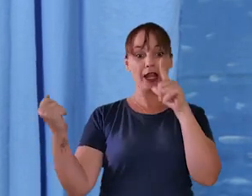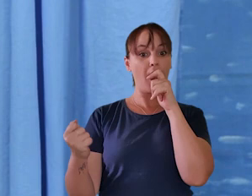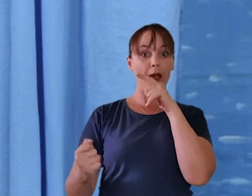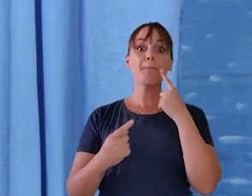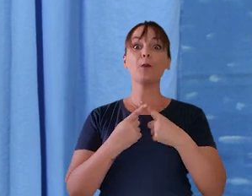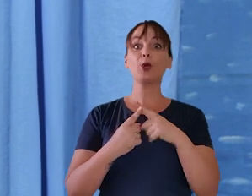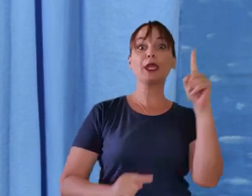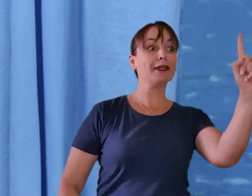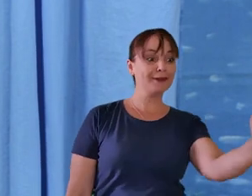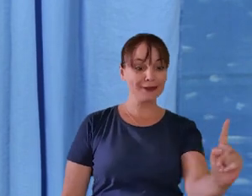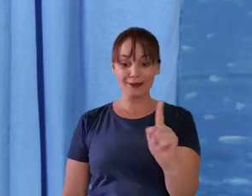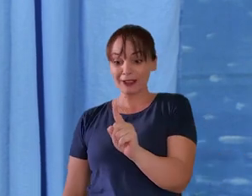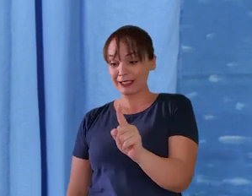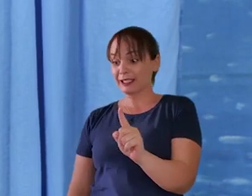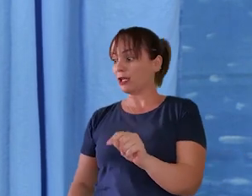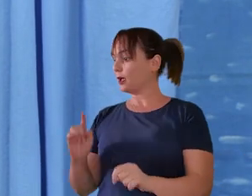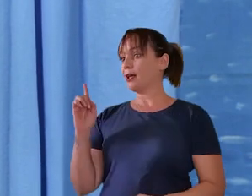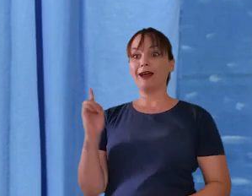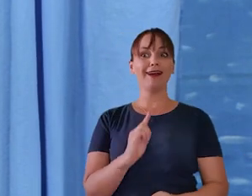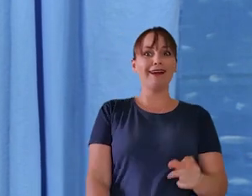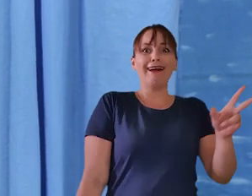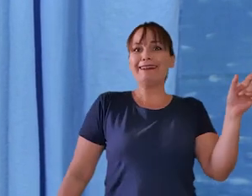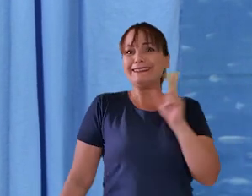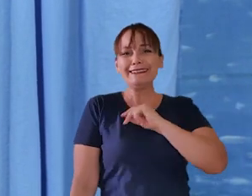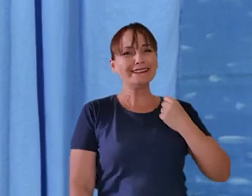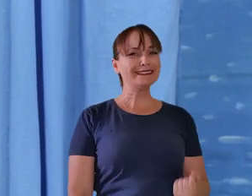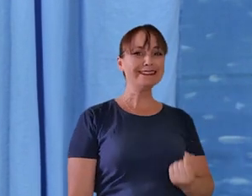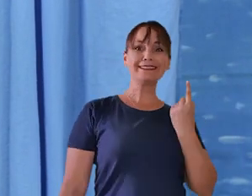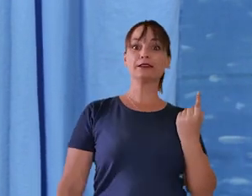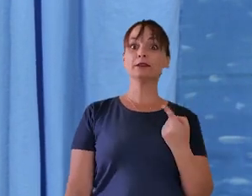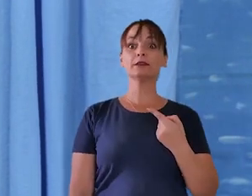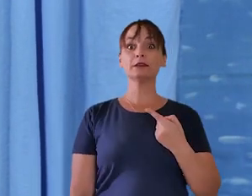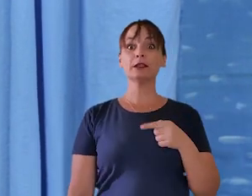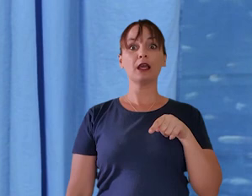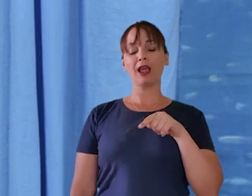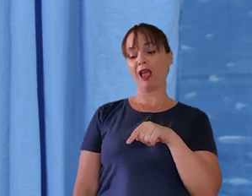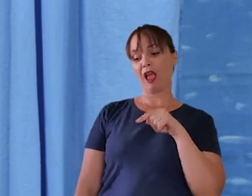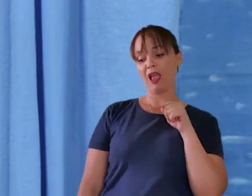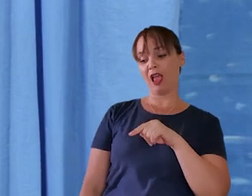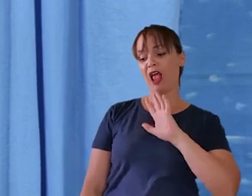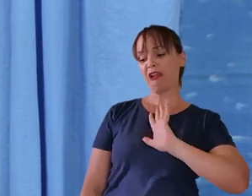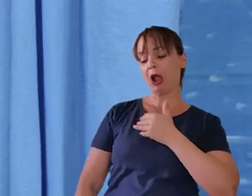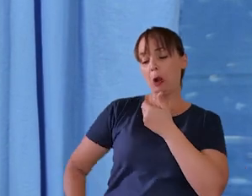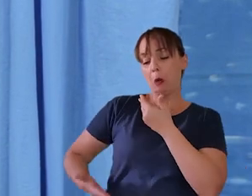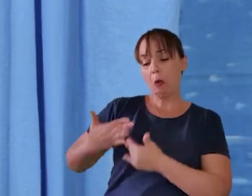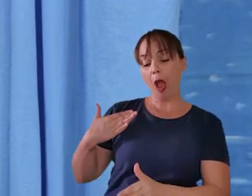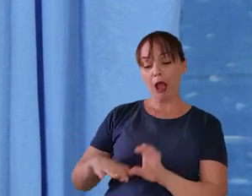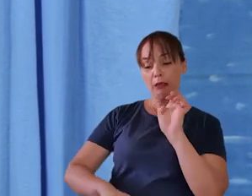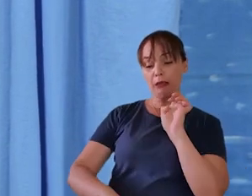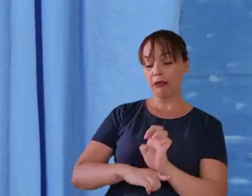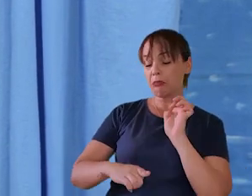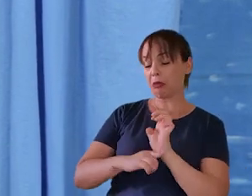voltar. Puxa, ela é incrível! Ela já estava perdendo as esperanças, mas